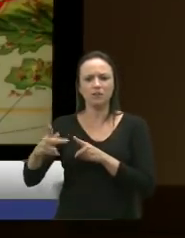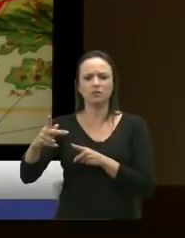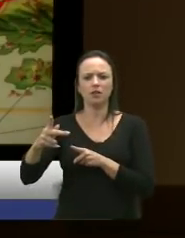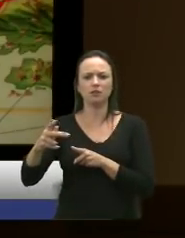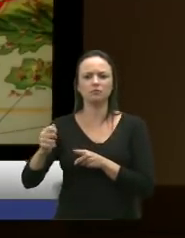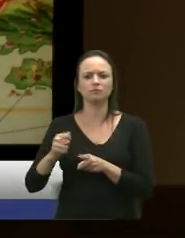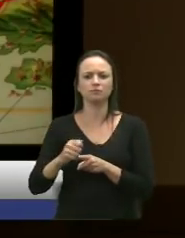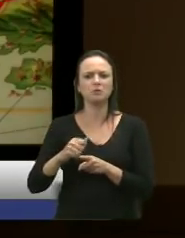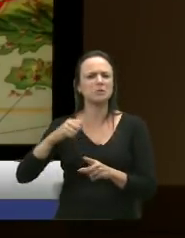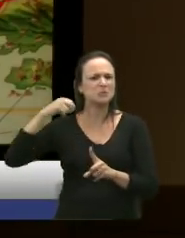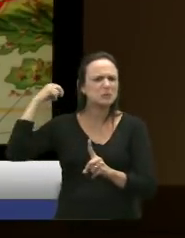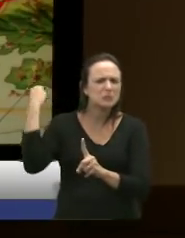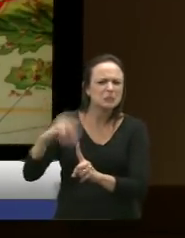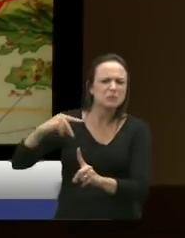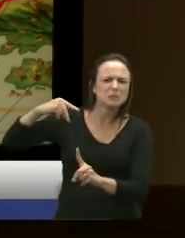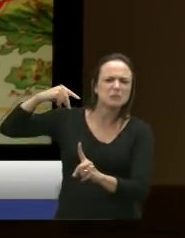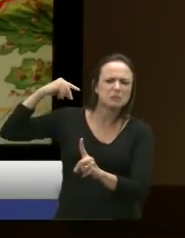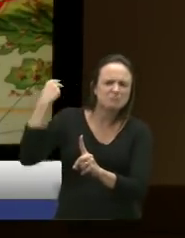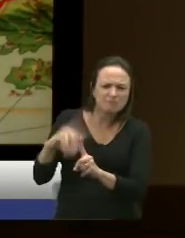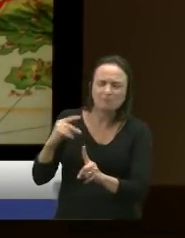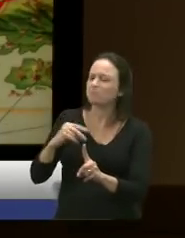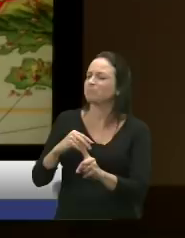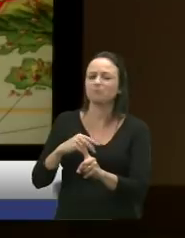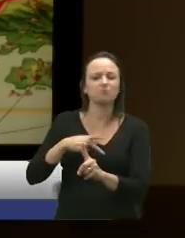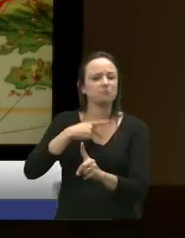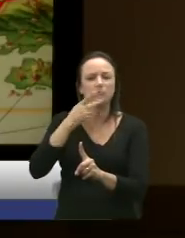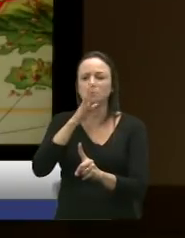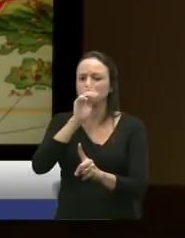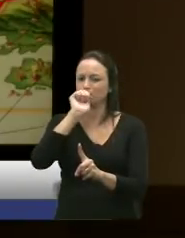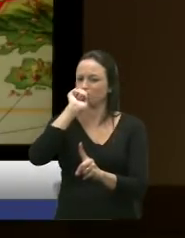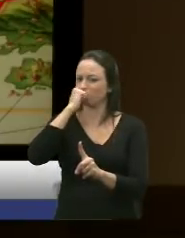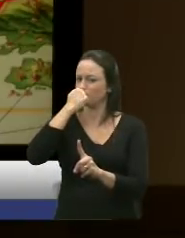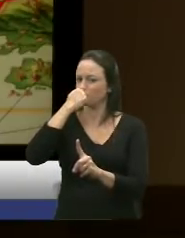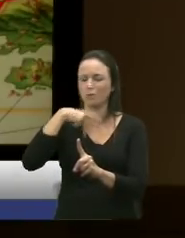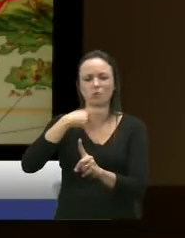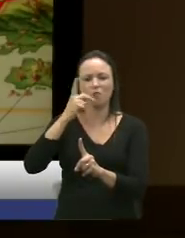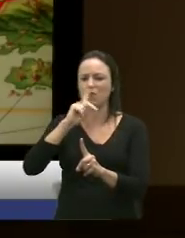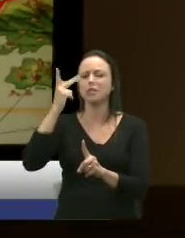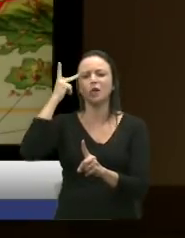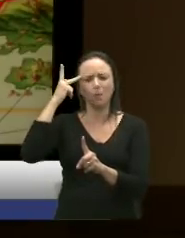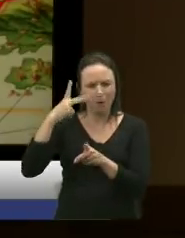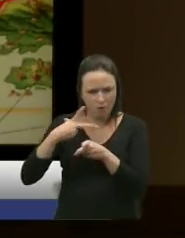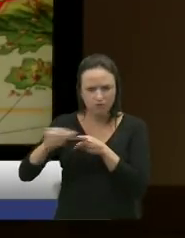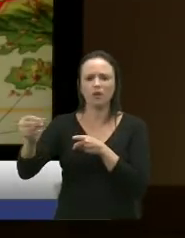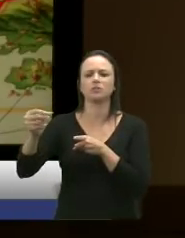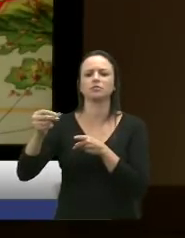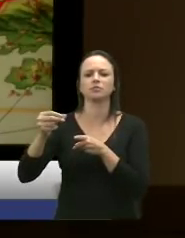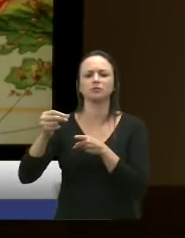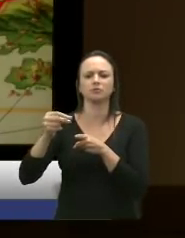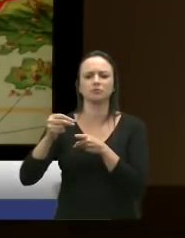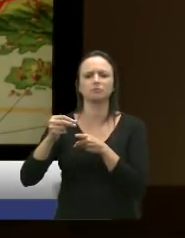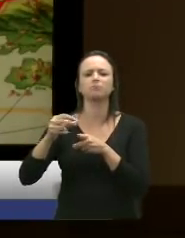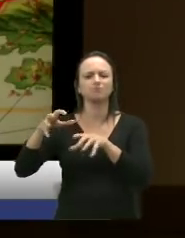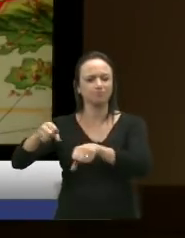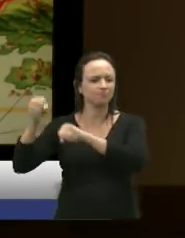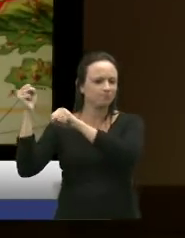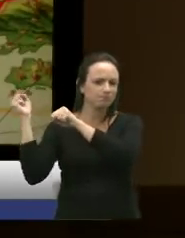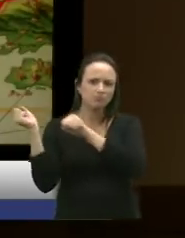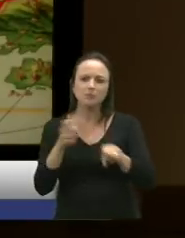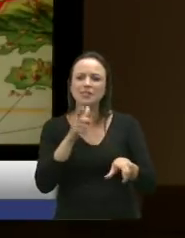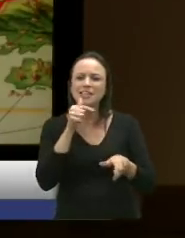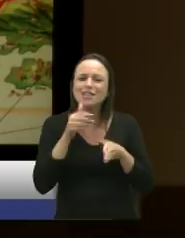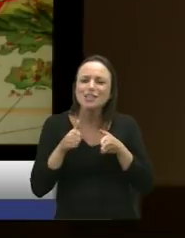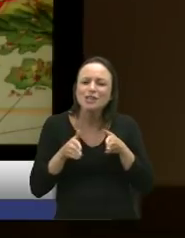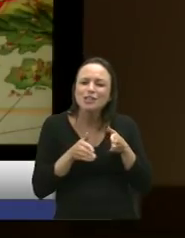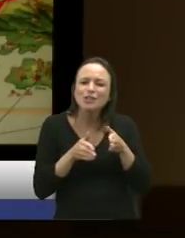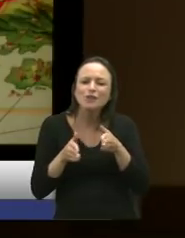Foi espancado e insistia: sei e não digo, São Paulo vence. Jogaram no riacho, passa ali próximo à